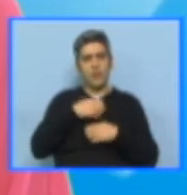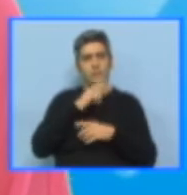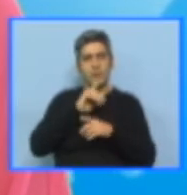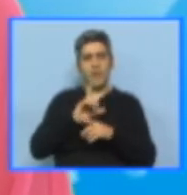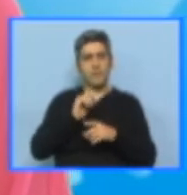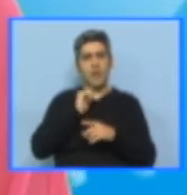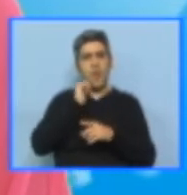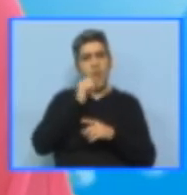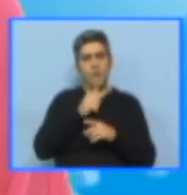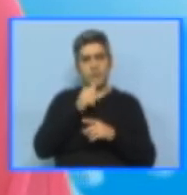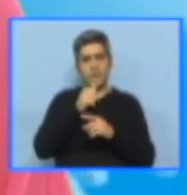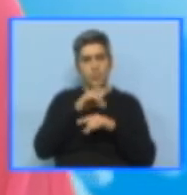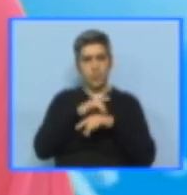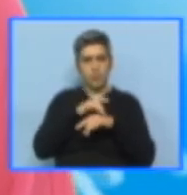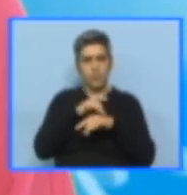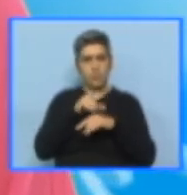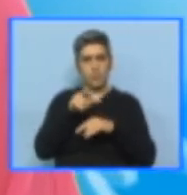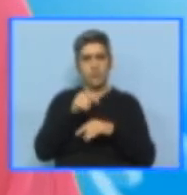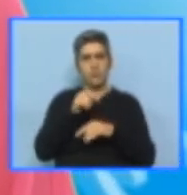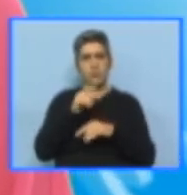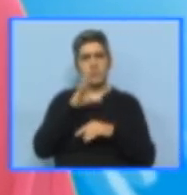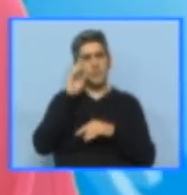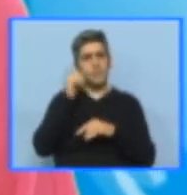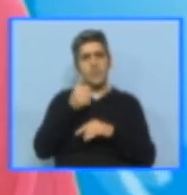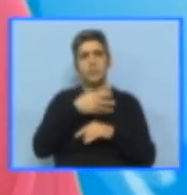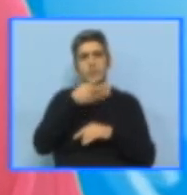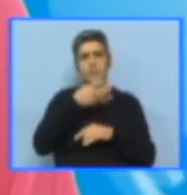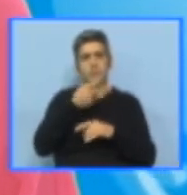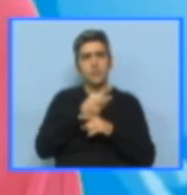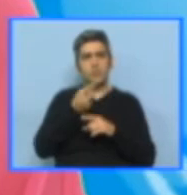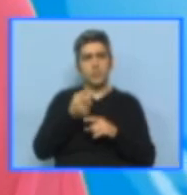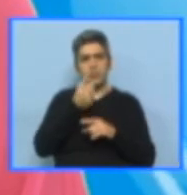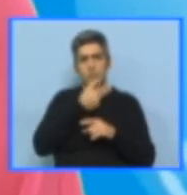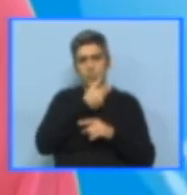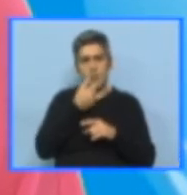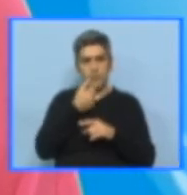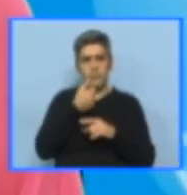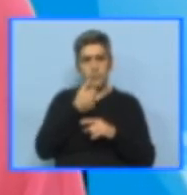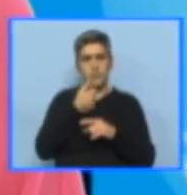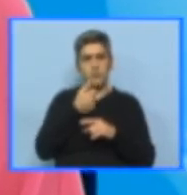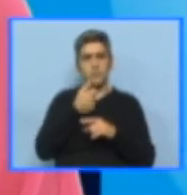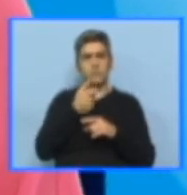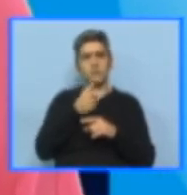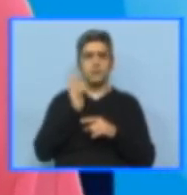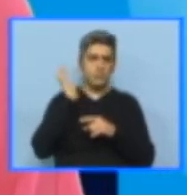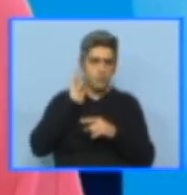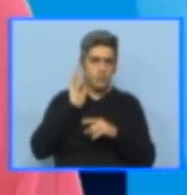estava gravemente doente e ele não sabe muito bem explicar porque é que sofre e porque é que se